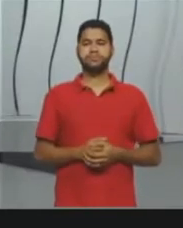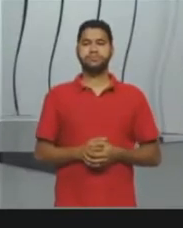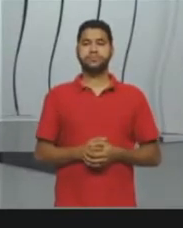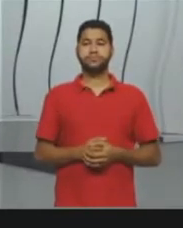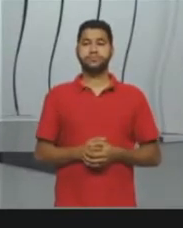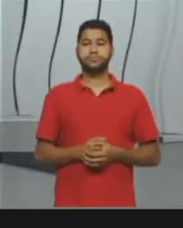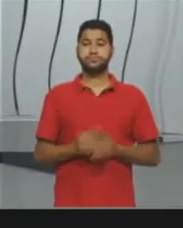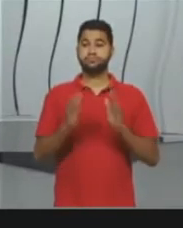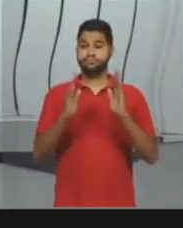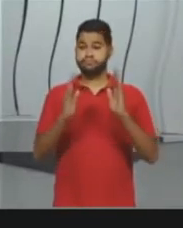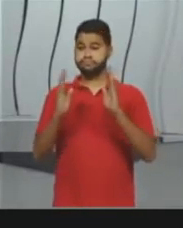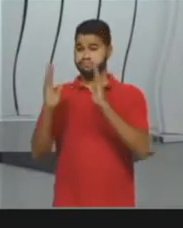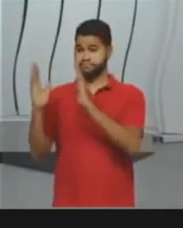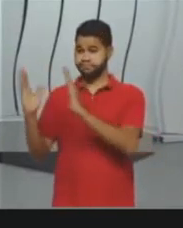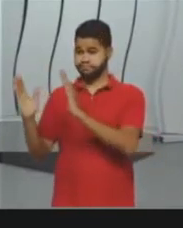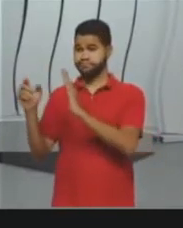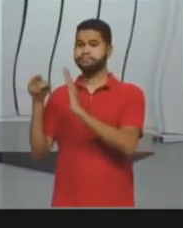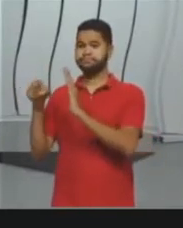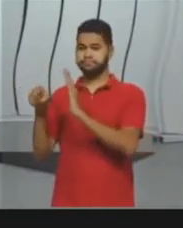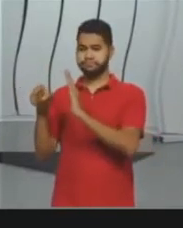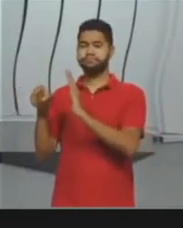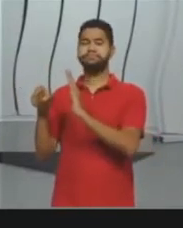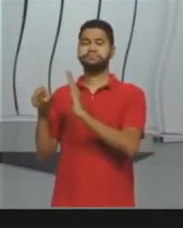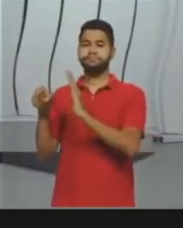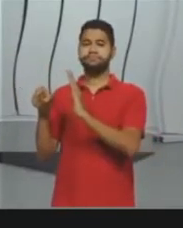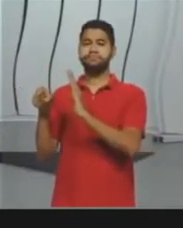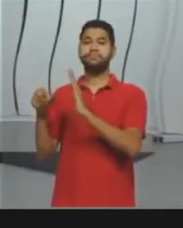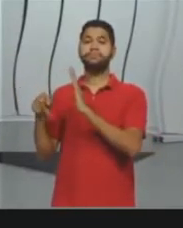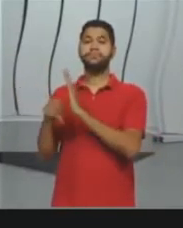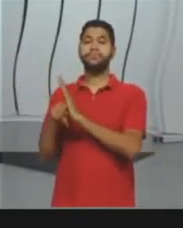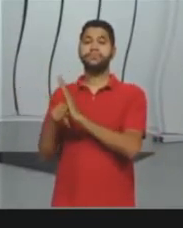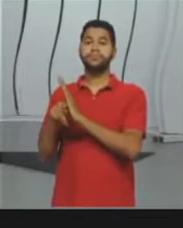Essa célula que tem um núcleo bem definido é a célula